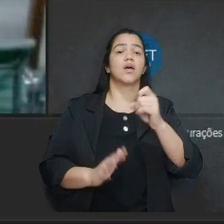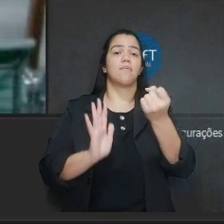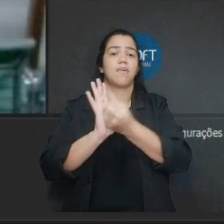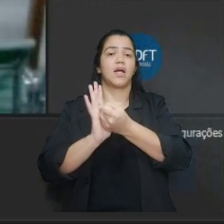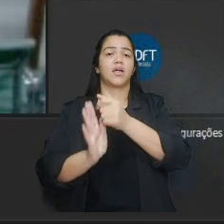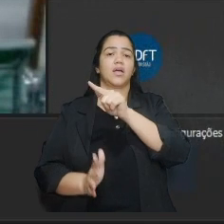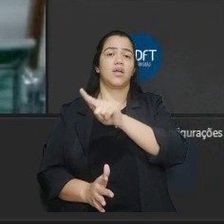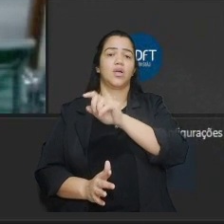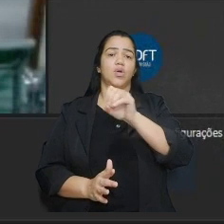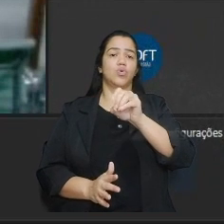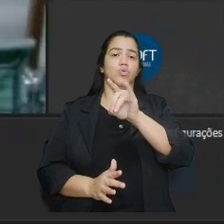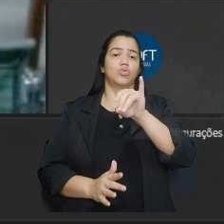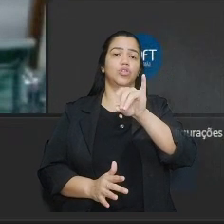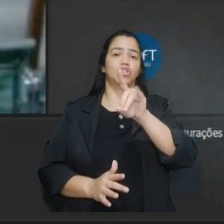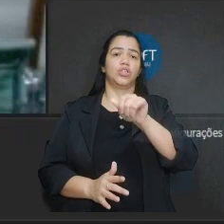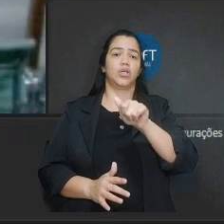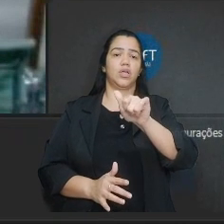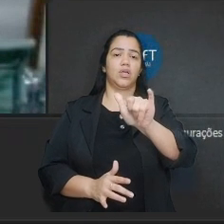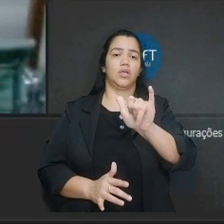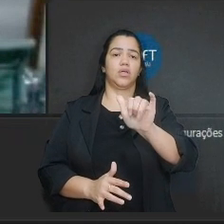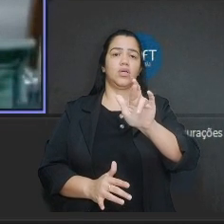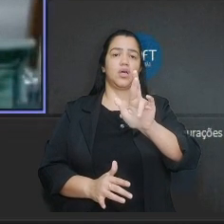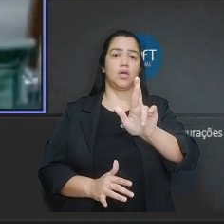Grid faz da marca Goodyear.